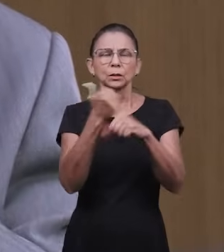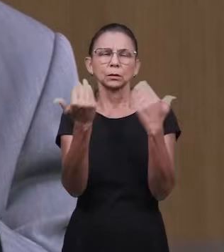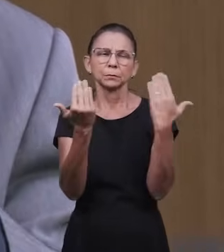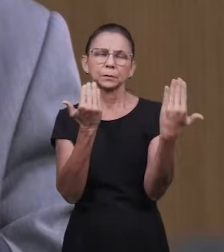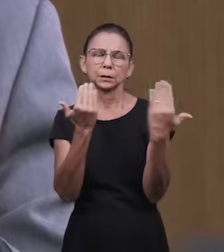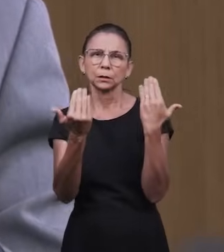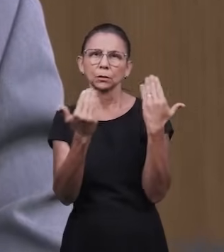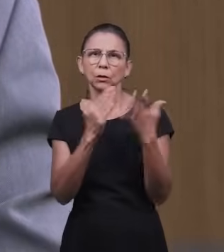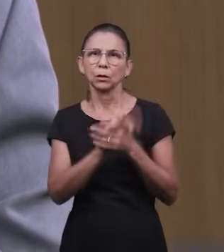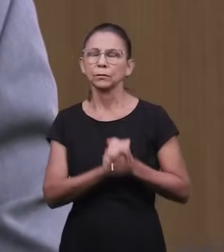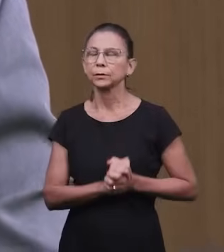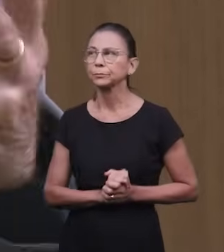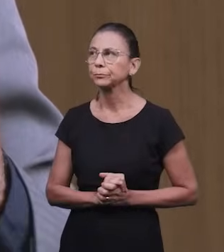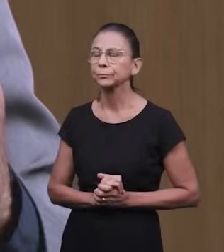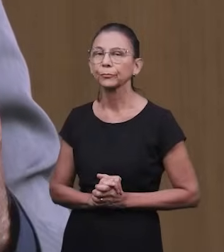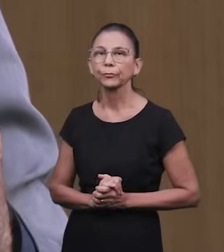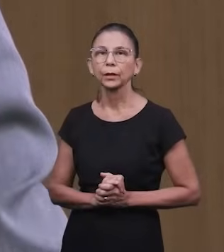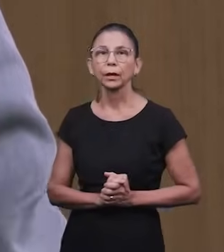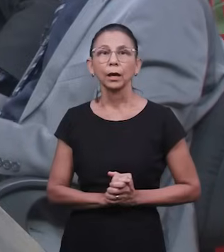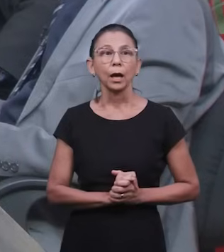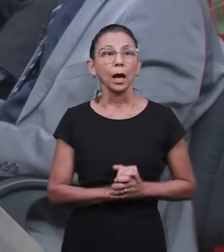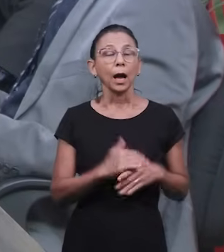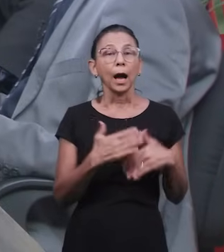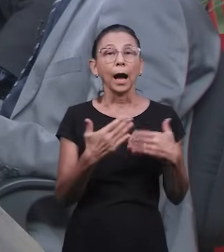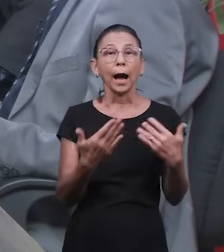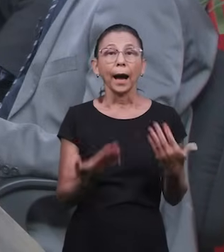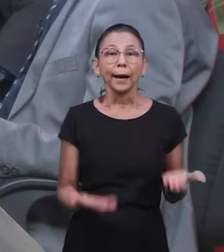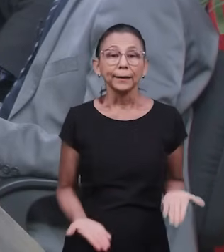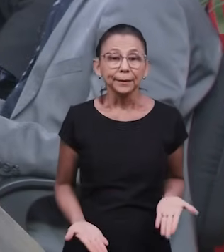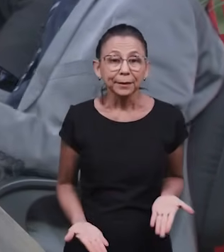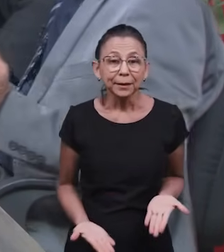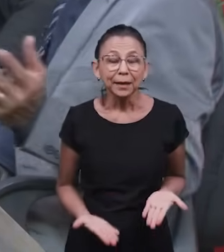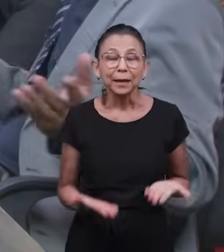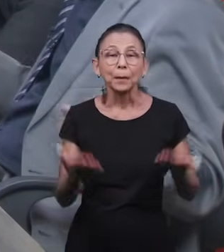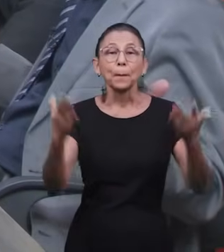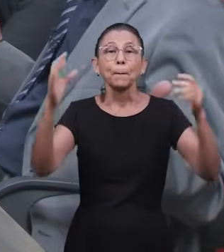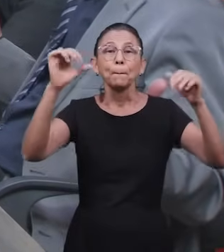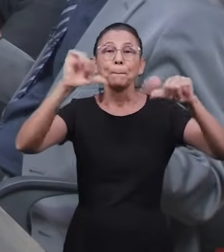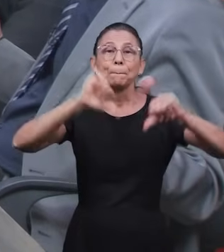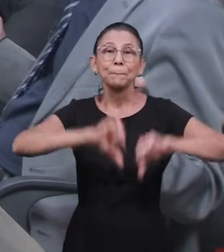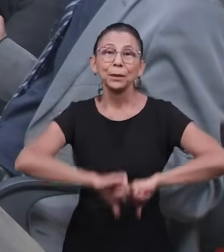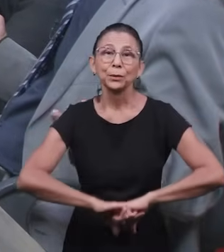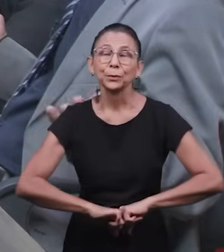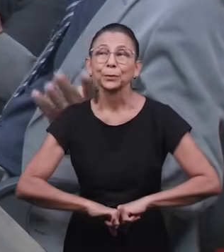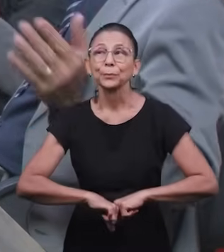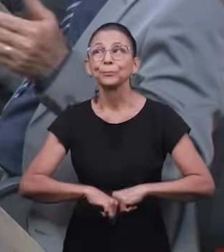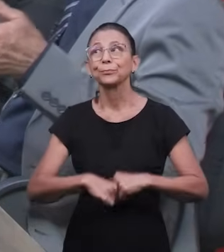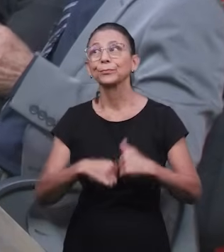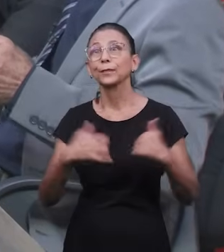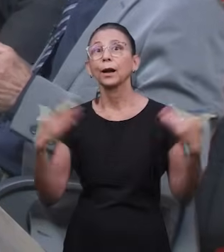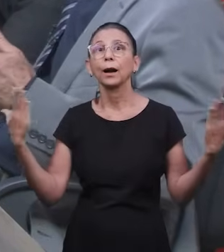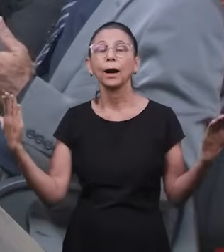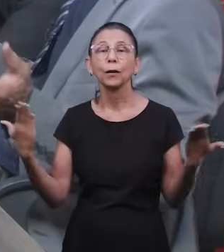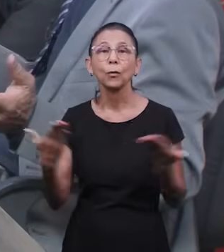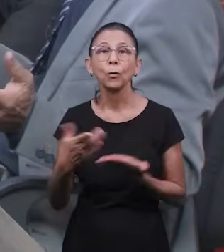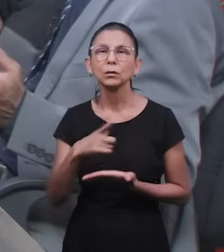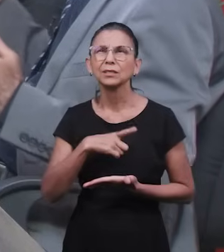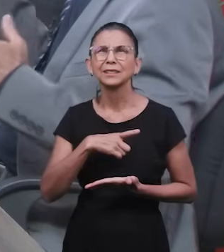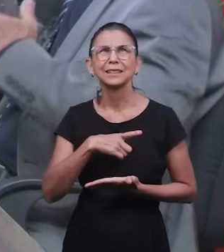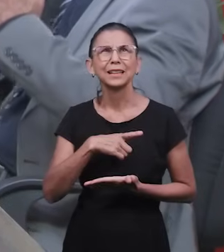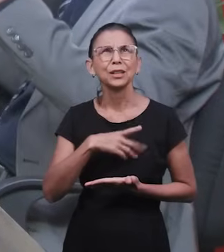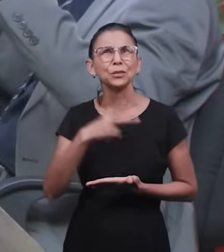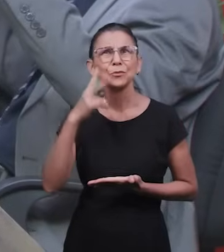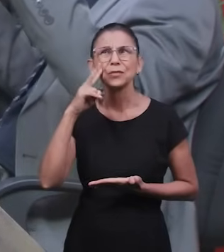dela melhorar, ela piorou, porque ela começou a ter visão. Ela falou assim, agora, além de orar, ainda começou